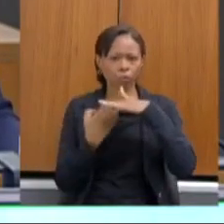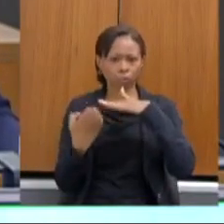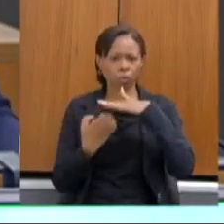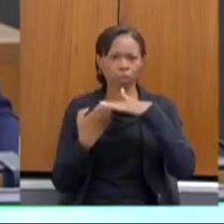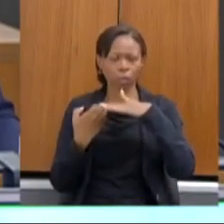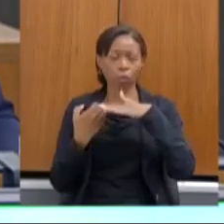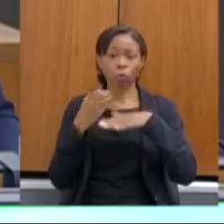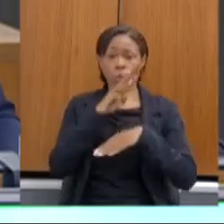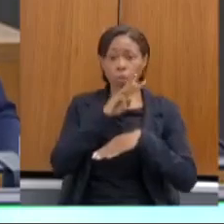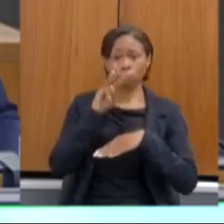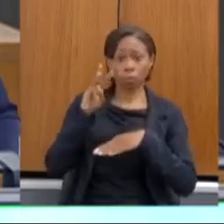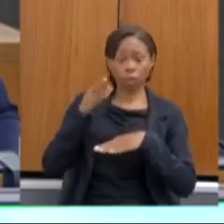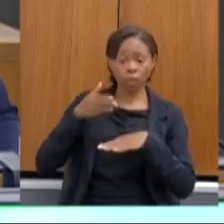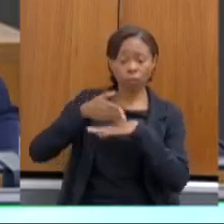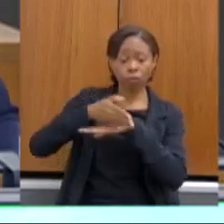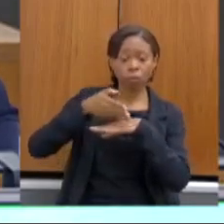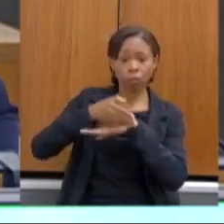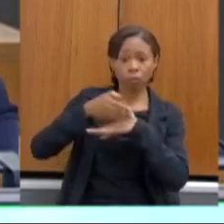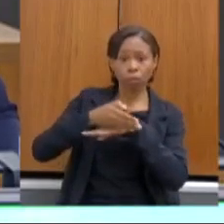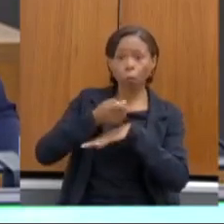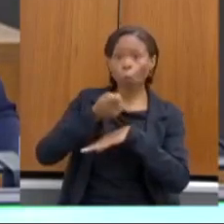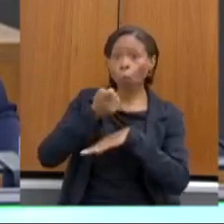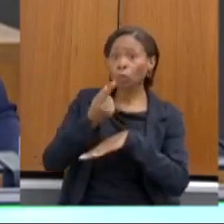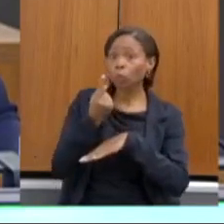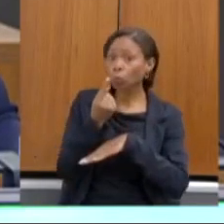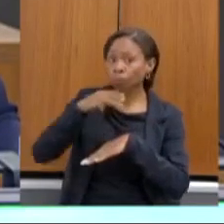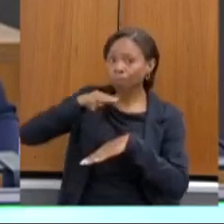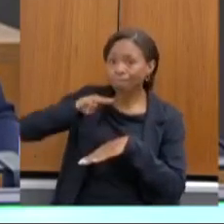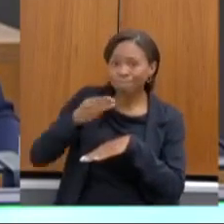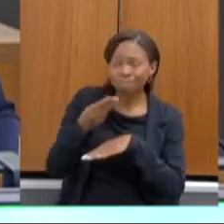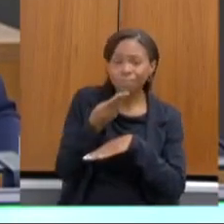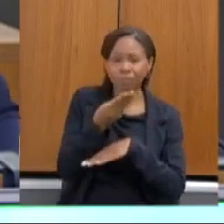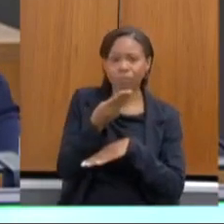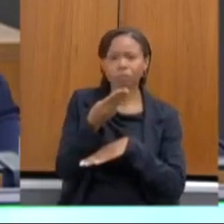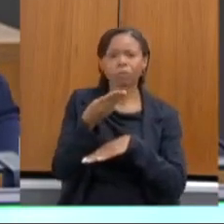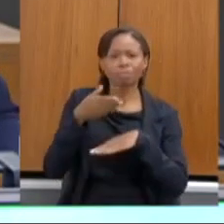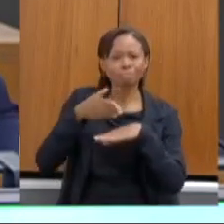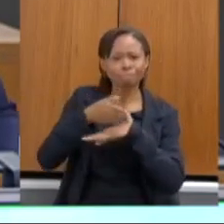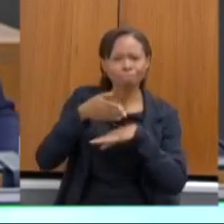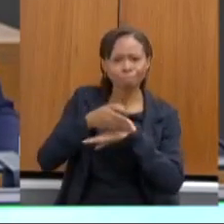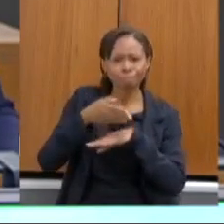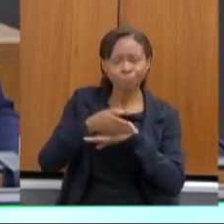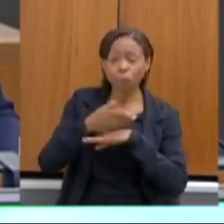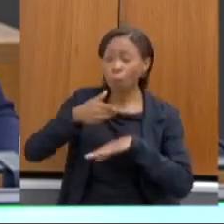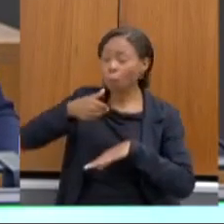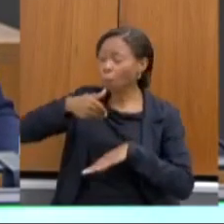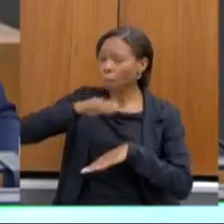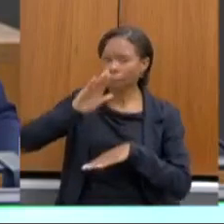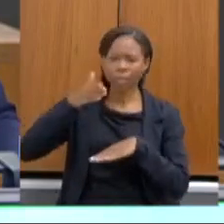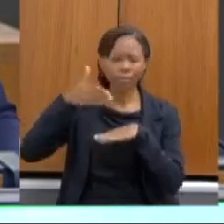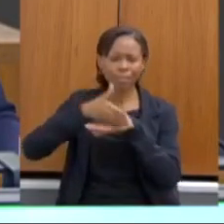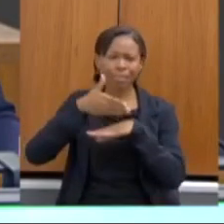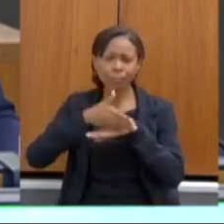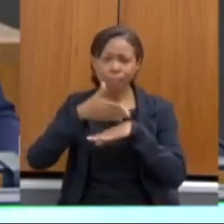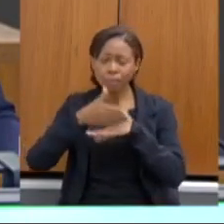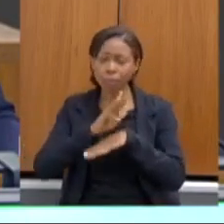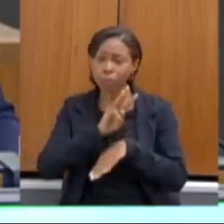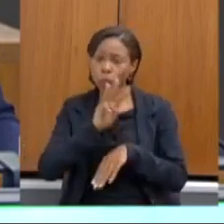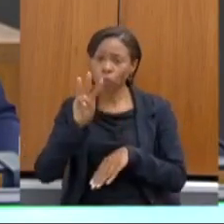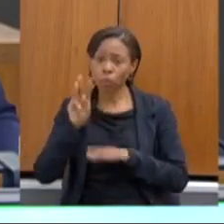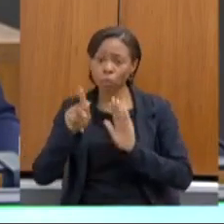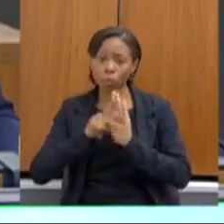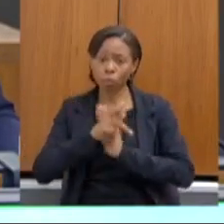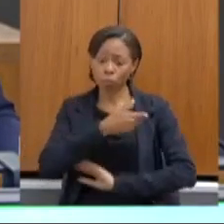de acessos foi a parte mais acessada de todos os sites do mesmo tamanho